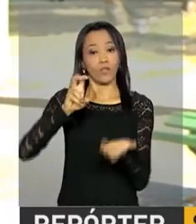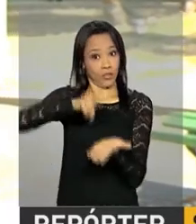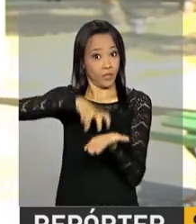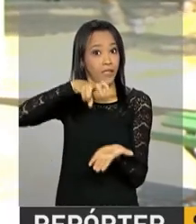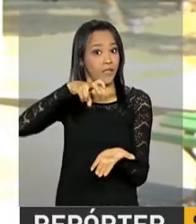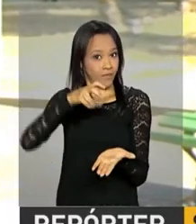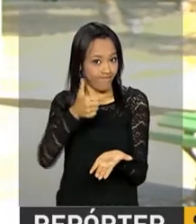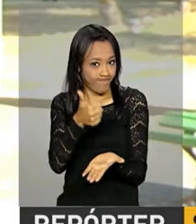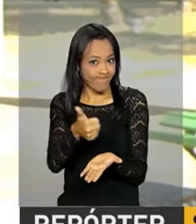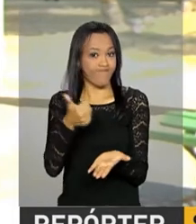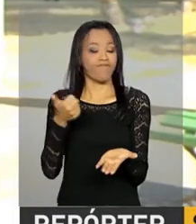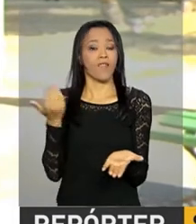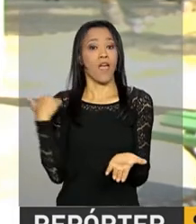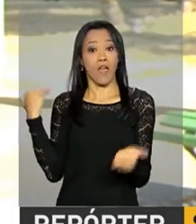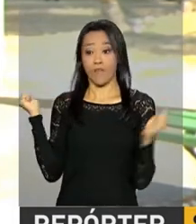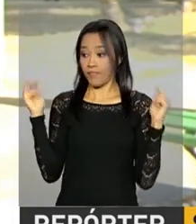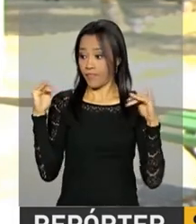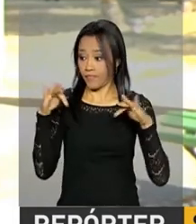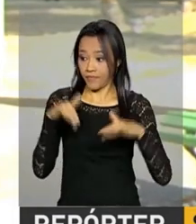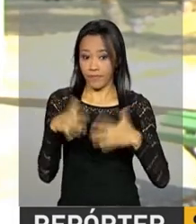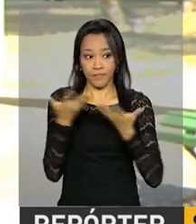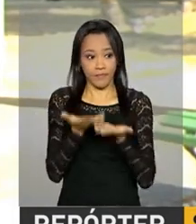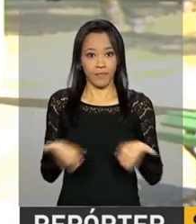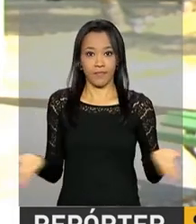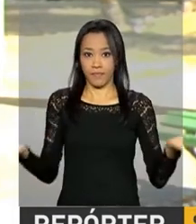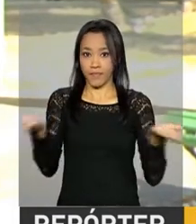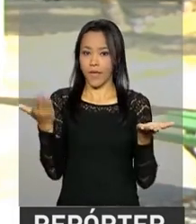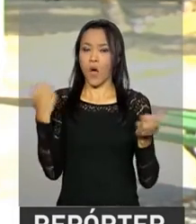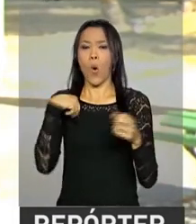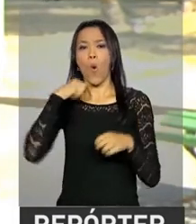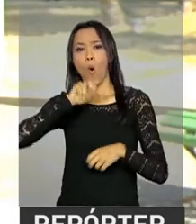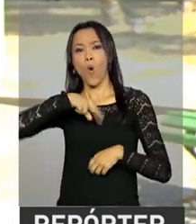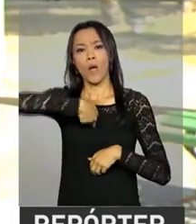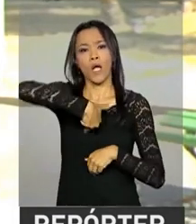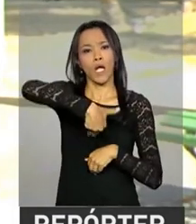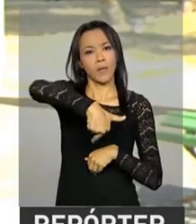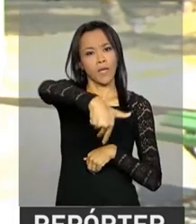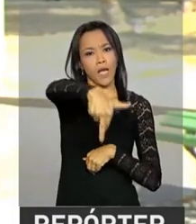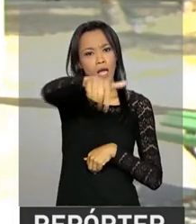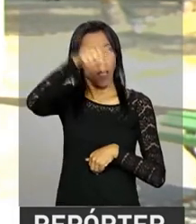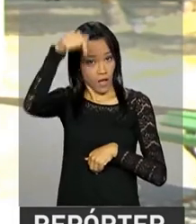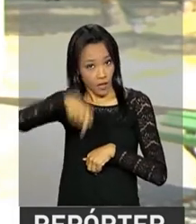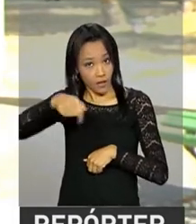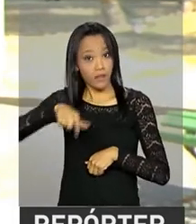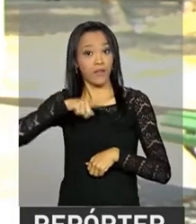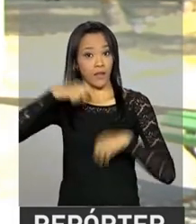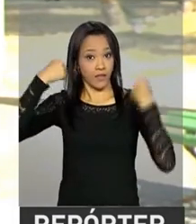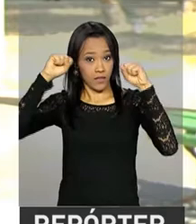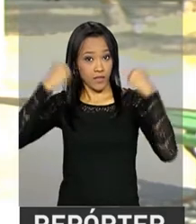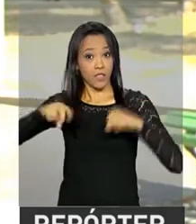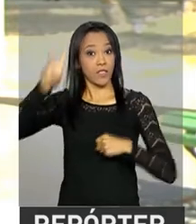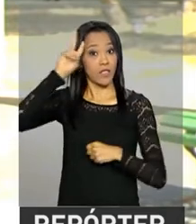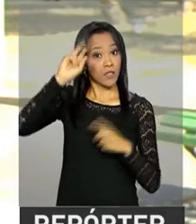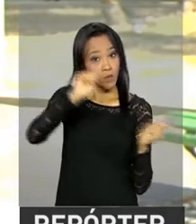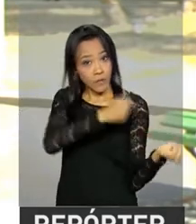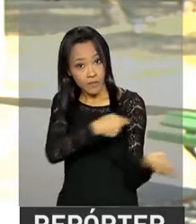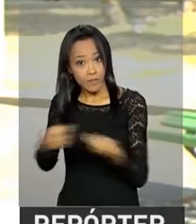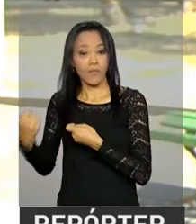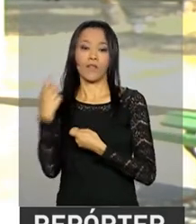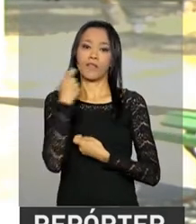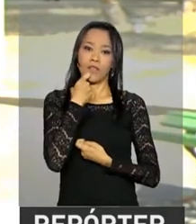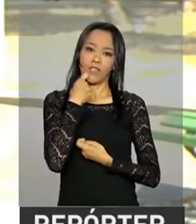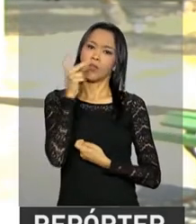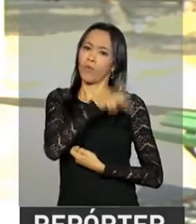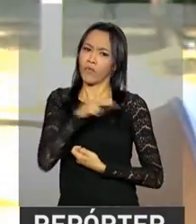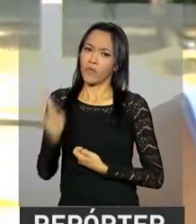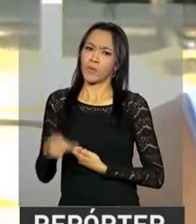Lógico. E a gente vem para cá ou então faz caminhada, né? Porque aqui tem um exercício de segunda a sexta, né? Com a professora,